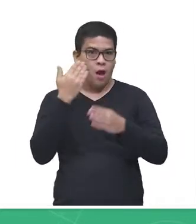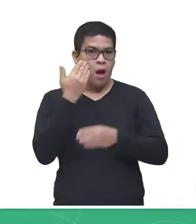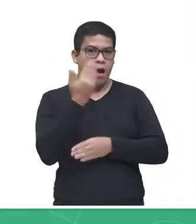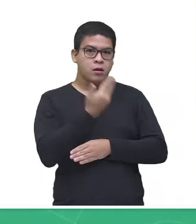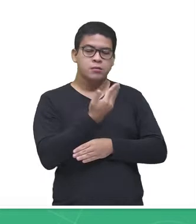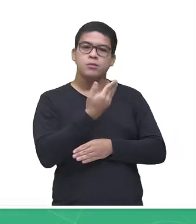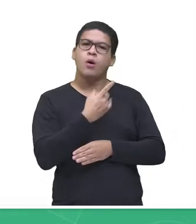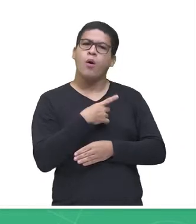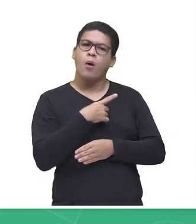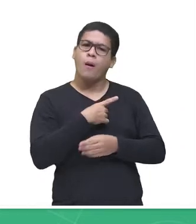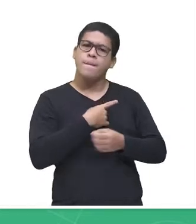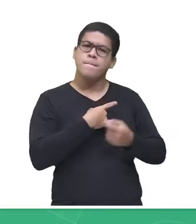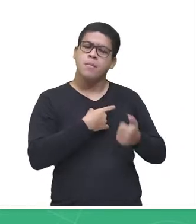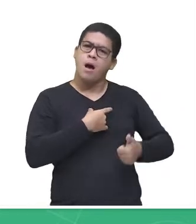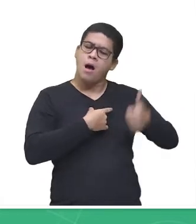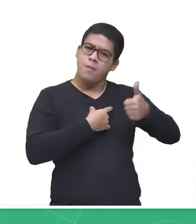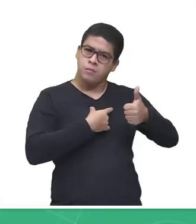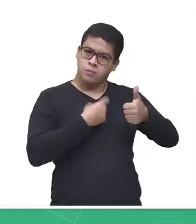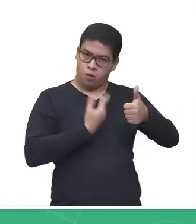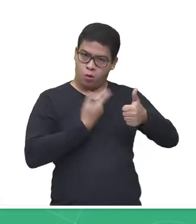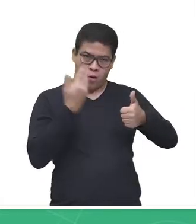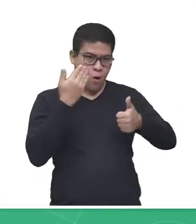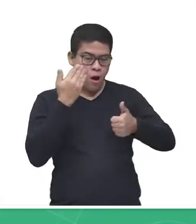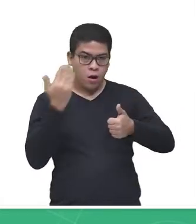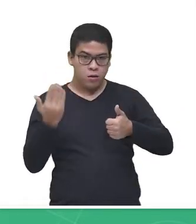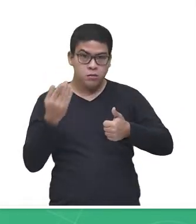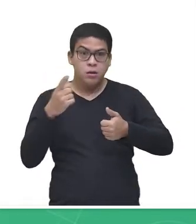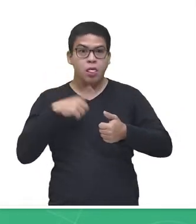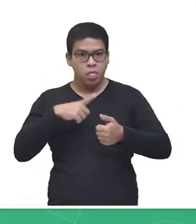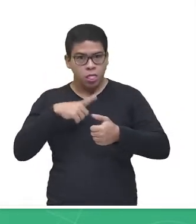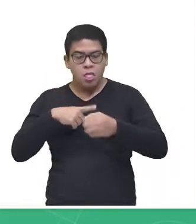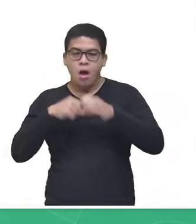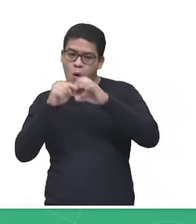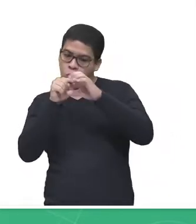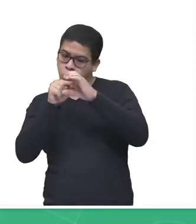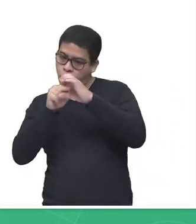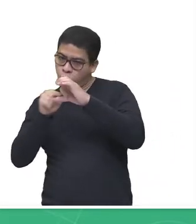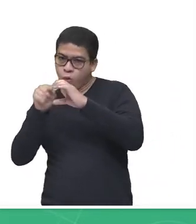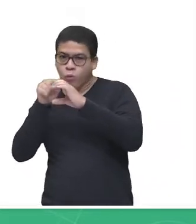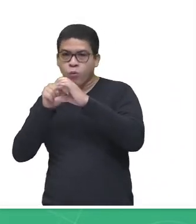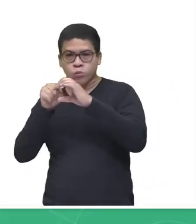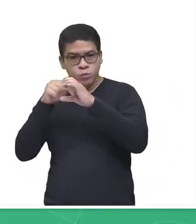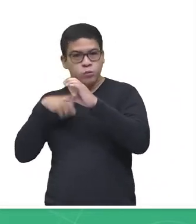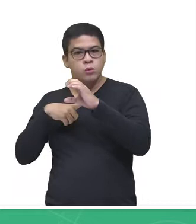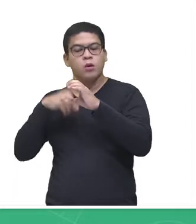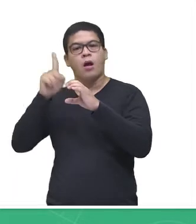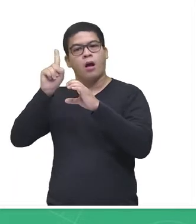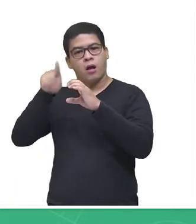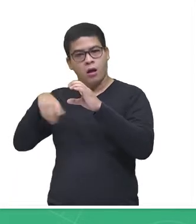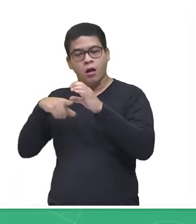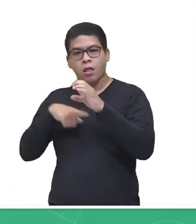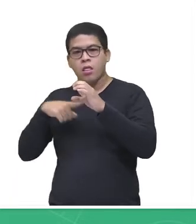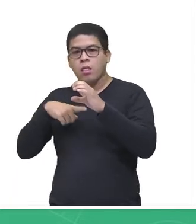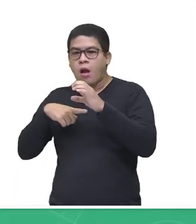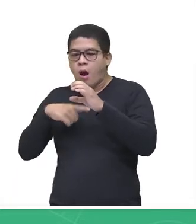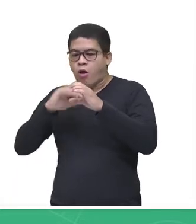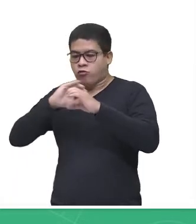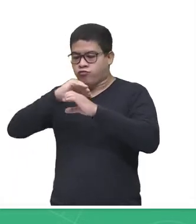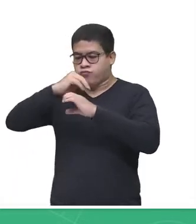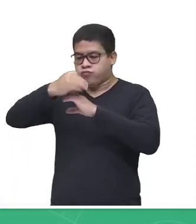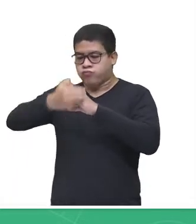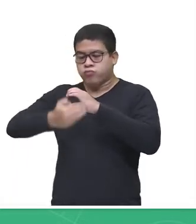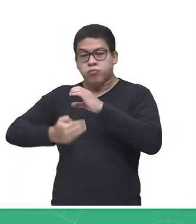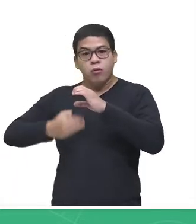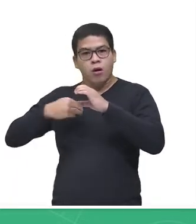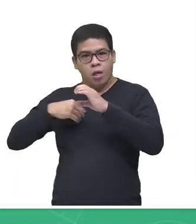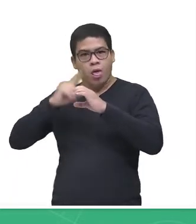está observando, que tem o núcleo, né, a carioteca, separando o material genético do restante das células,